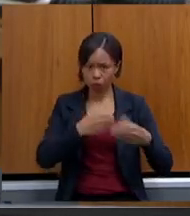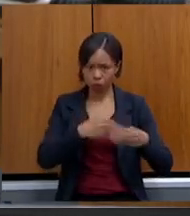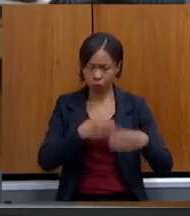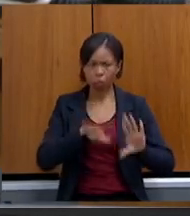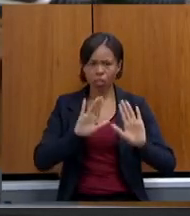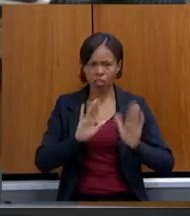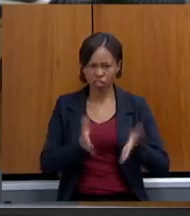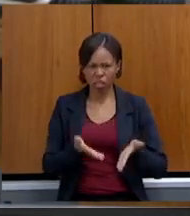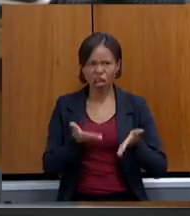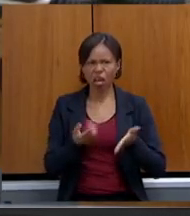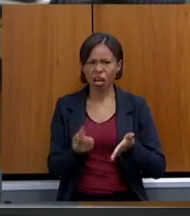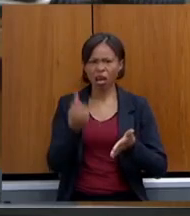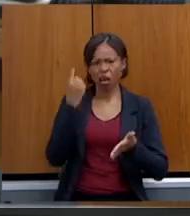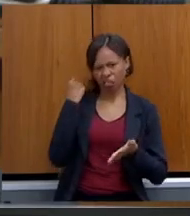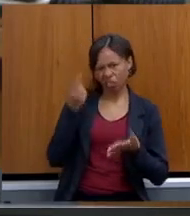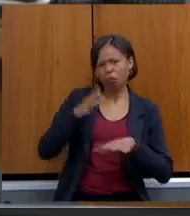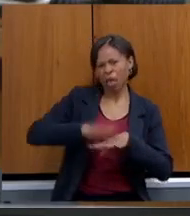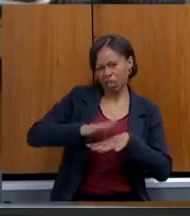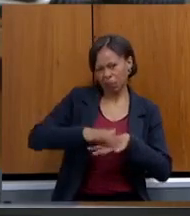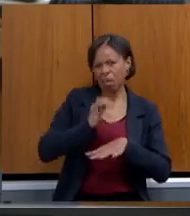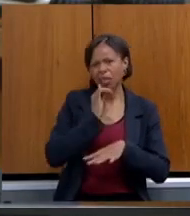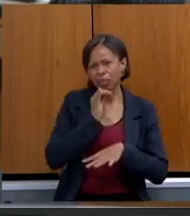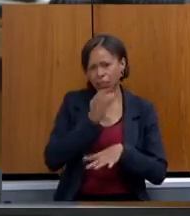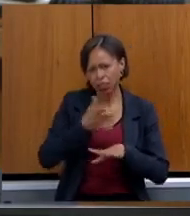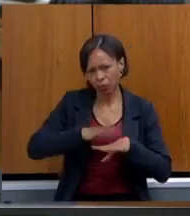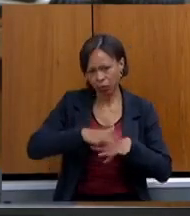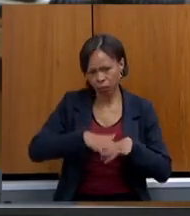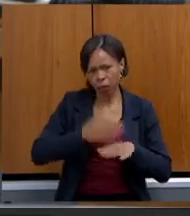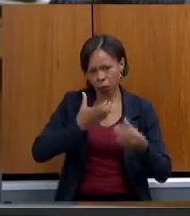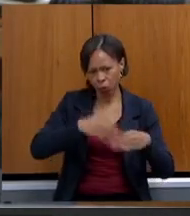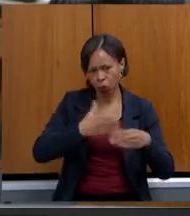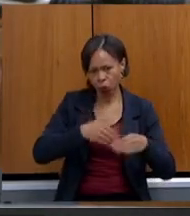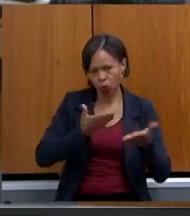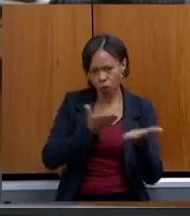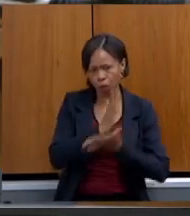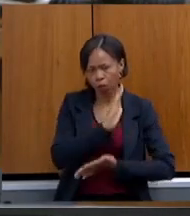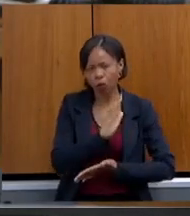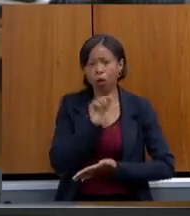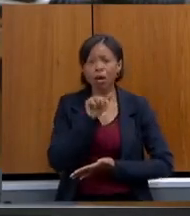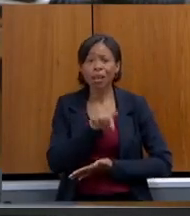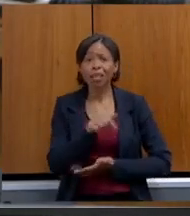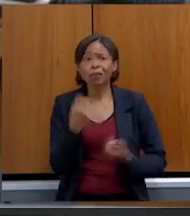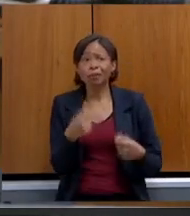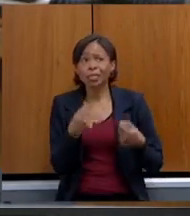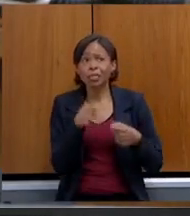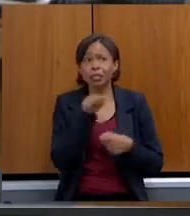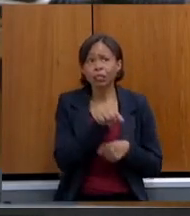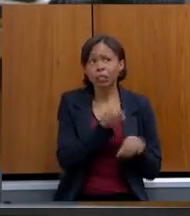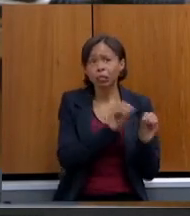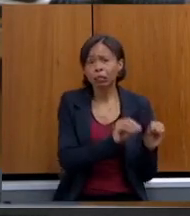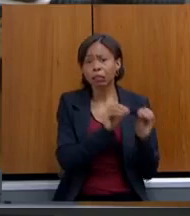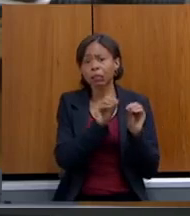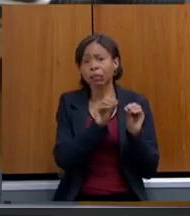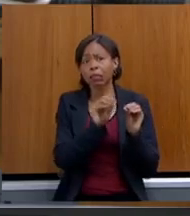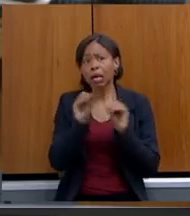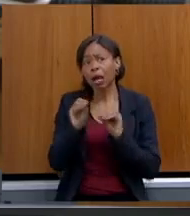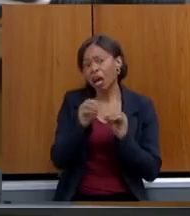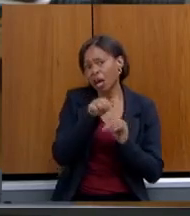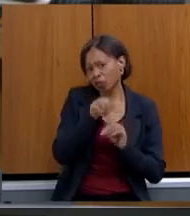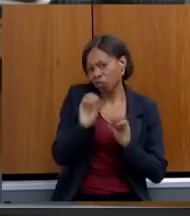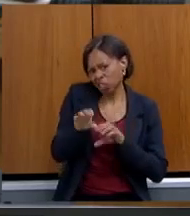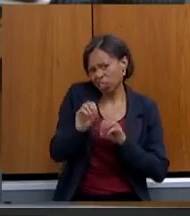Arlen que fez concurso para matemática né e eu tenho necessidade da locação da lotação desse profissional em matemática